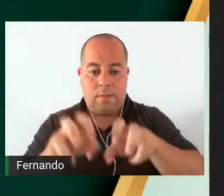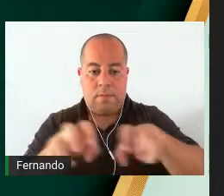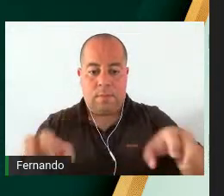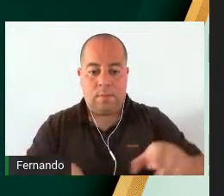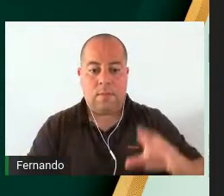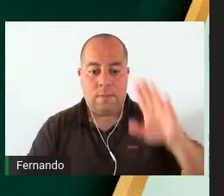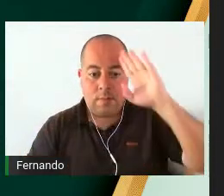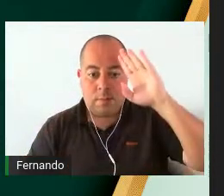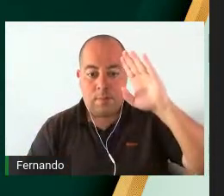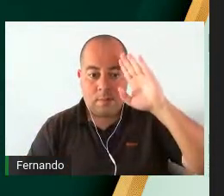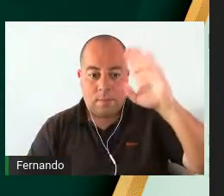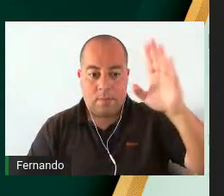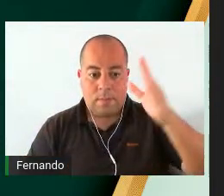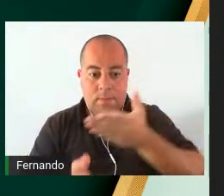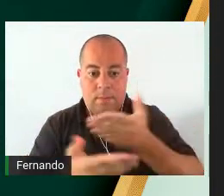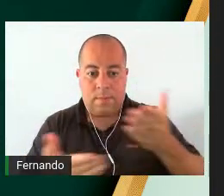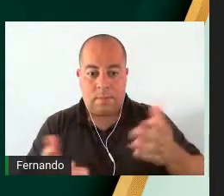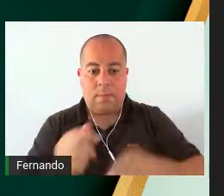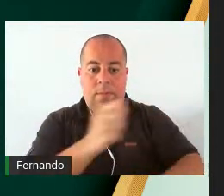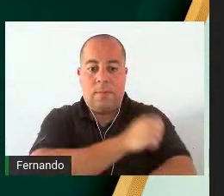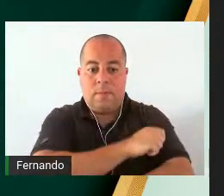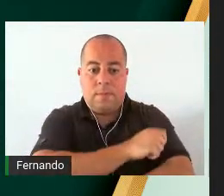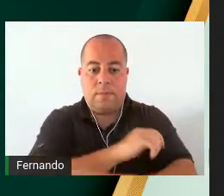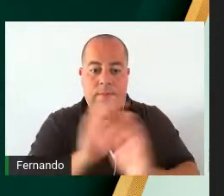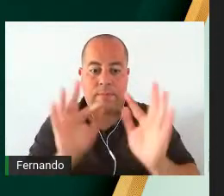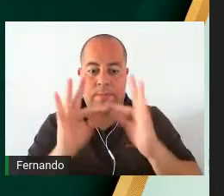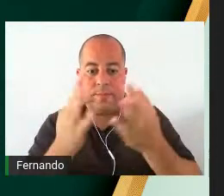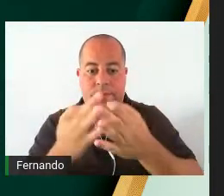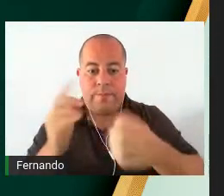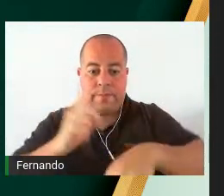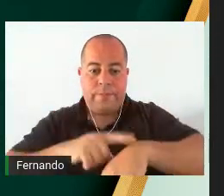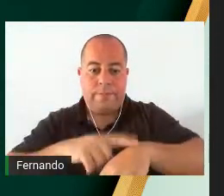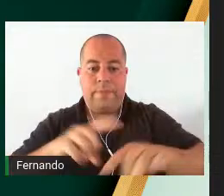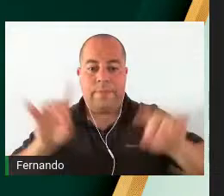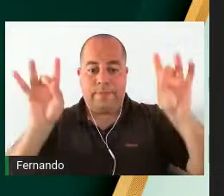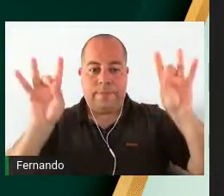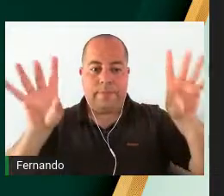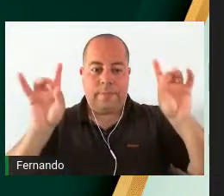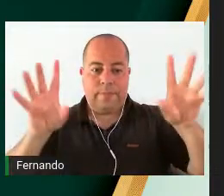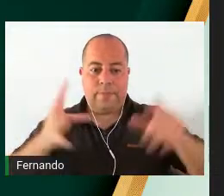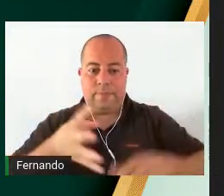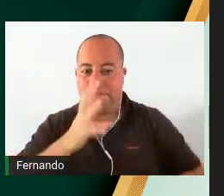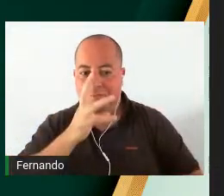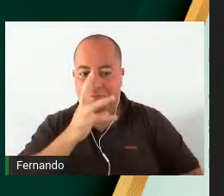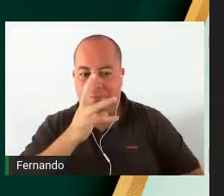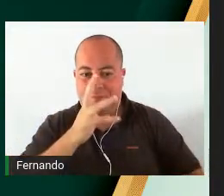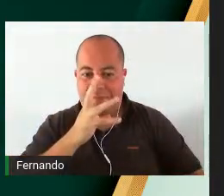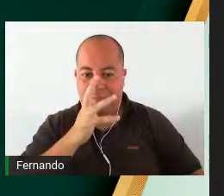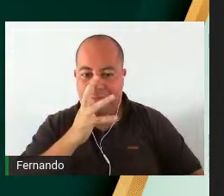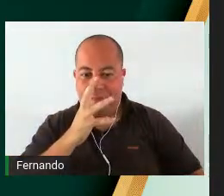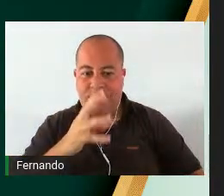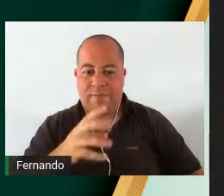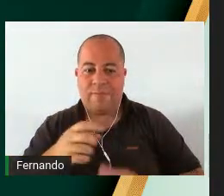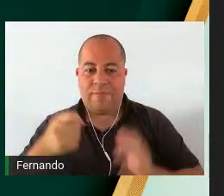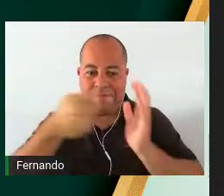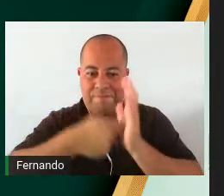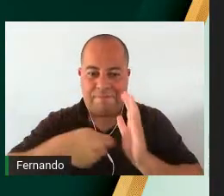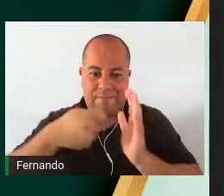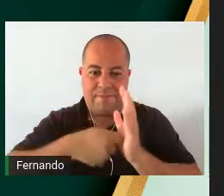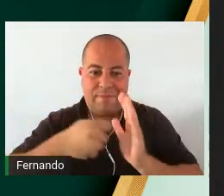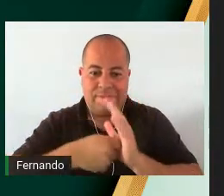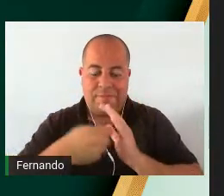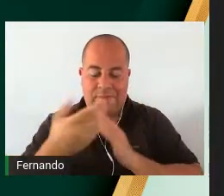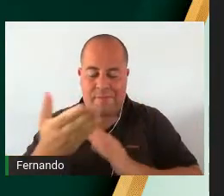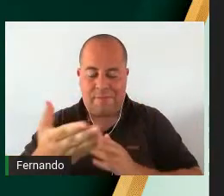aos nossos discentes e seus familiares. É um momento muito especial pelo qual a gente acompanhou a longa luta de vocês,